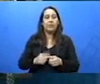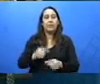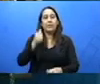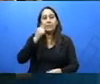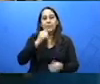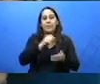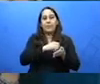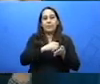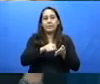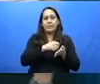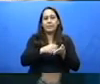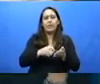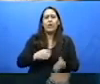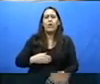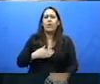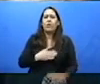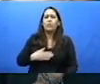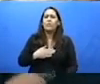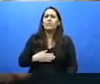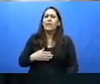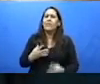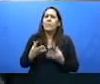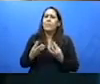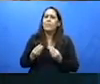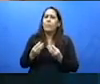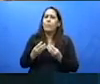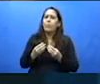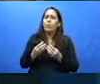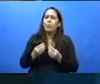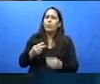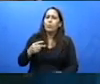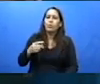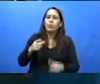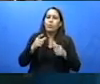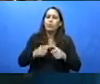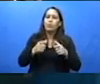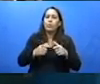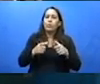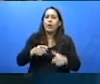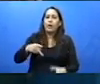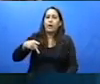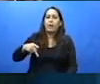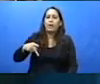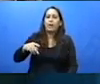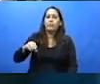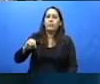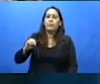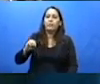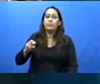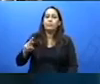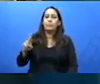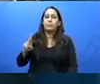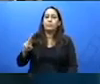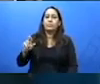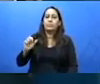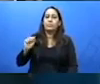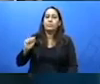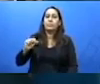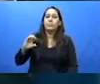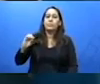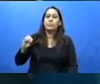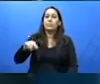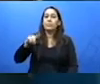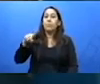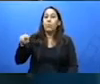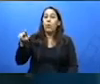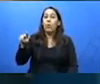autora gostava tanto do porão da casa? Lembra que ela falou que depois de um certo tempo, a casa